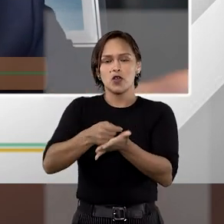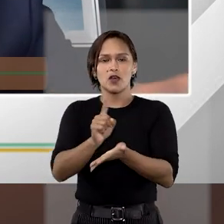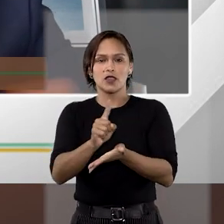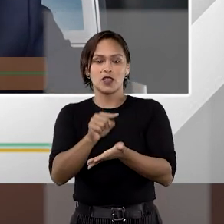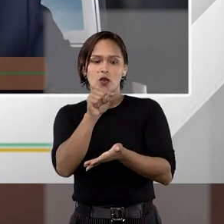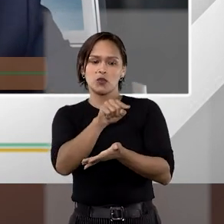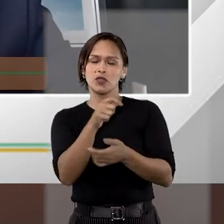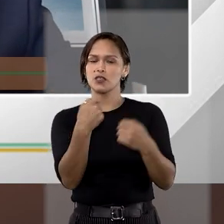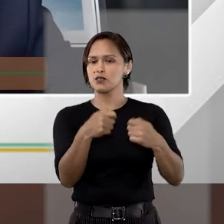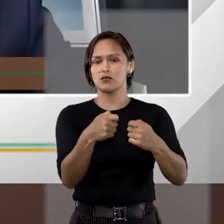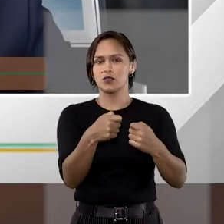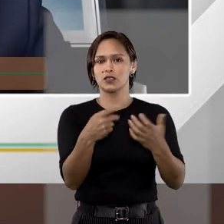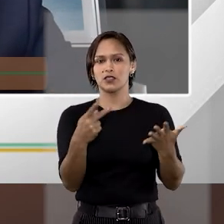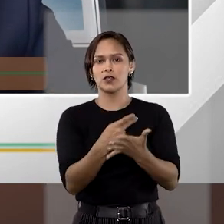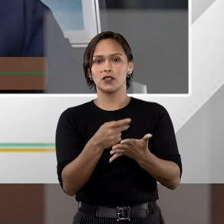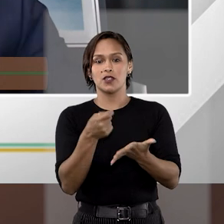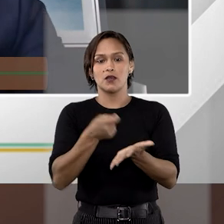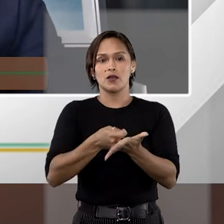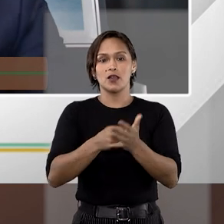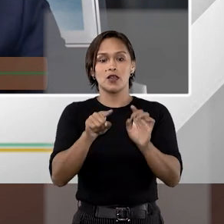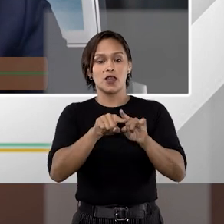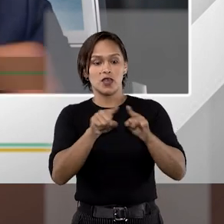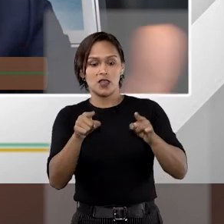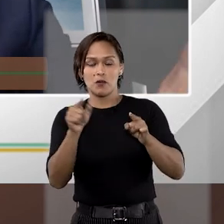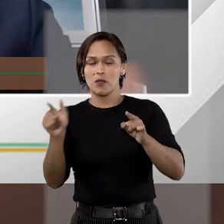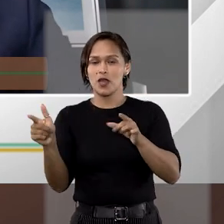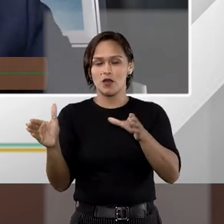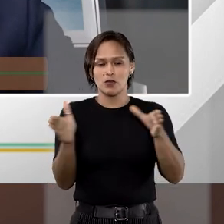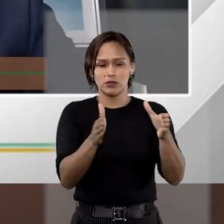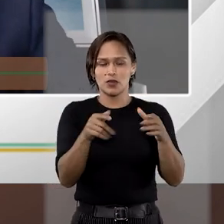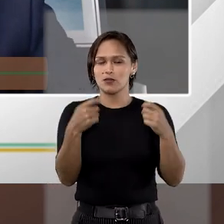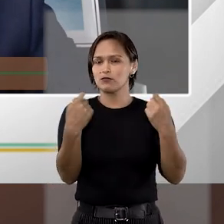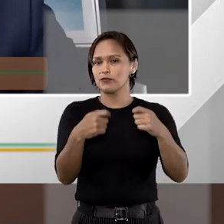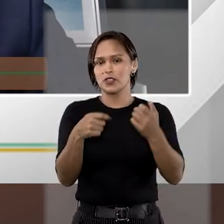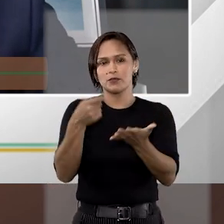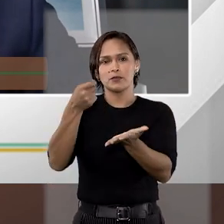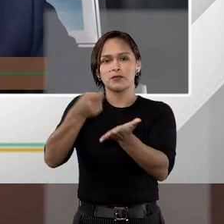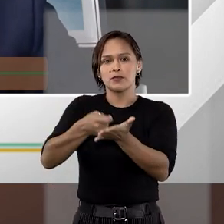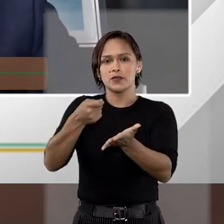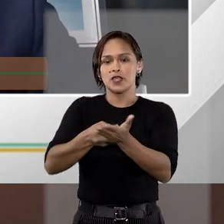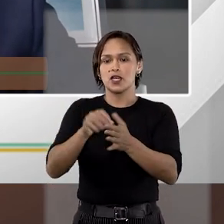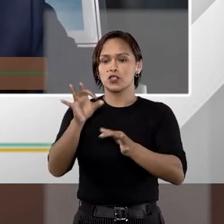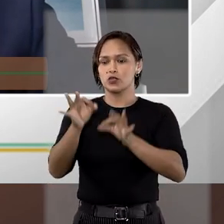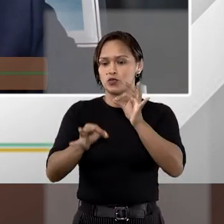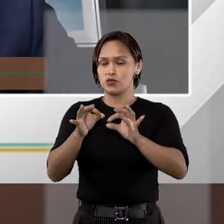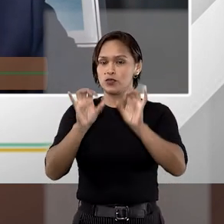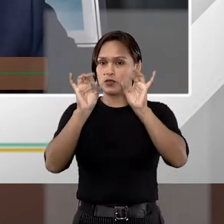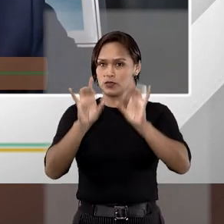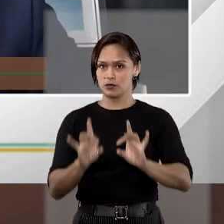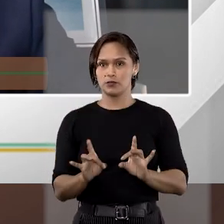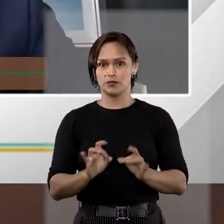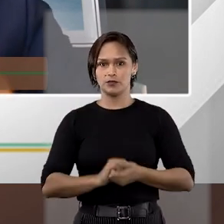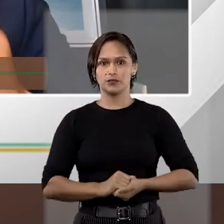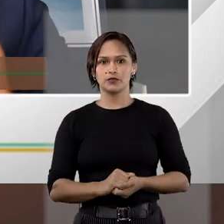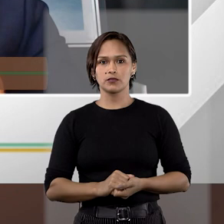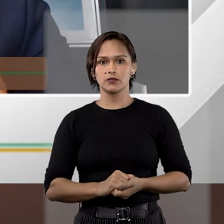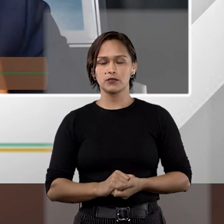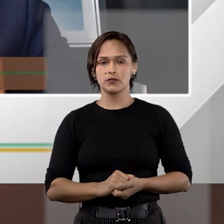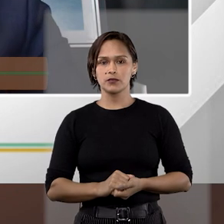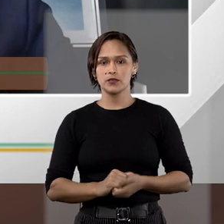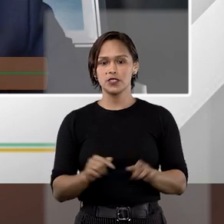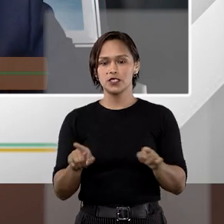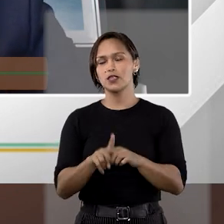criança não nesse caso não é preciso criança e na maioria dos casos não será preciso fiança nó Juizado Especial E